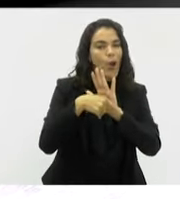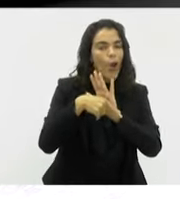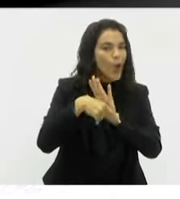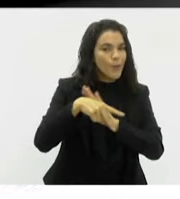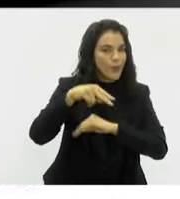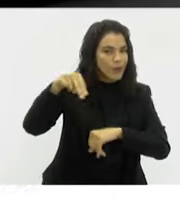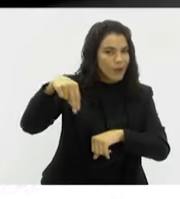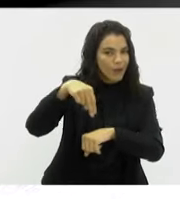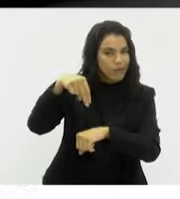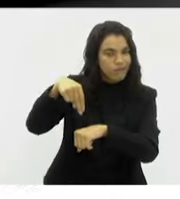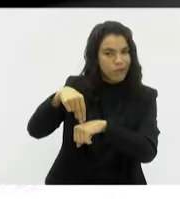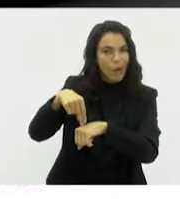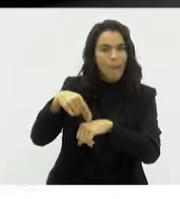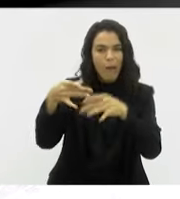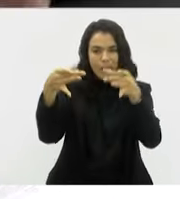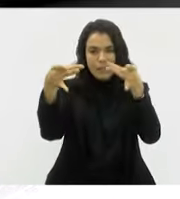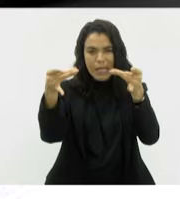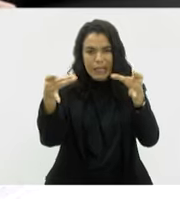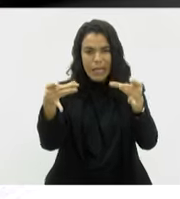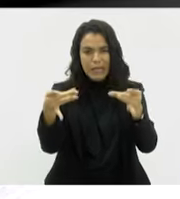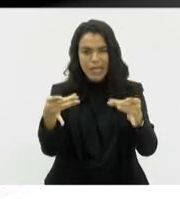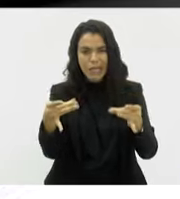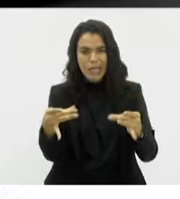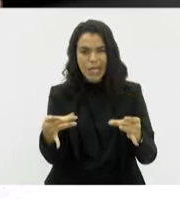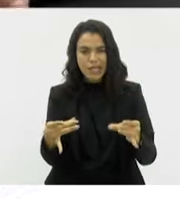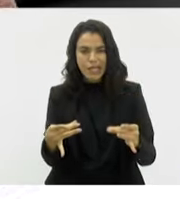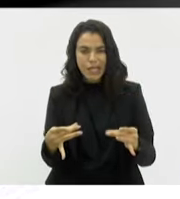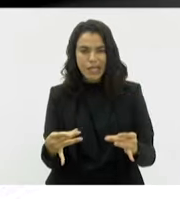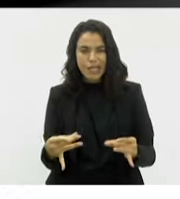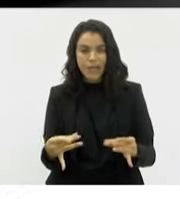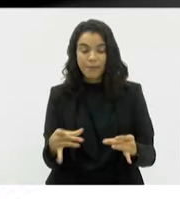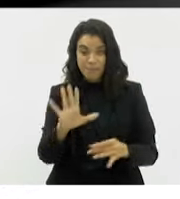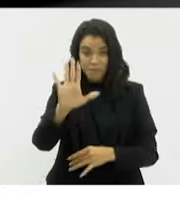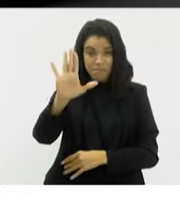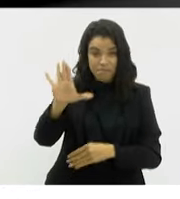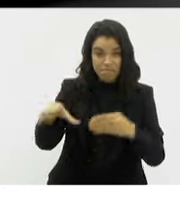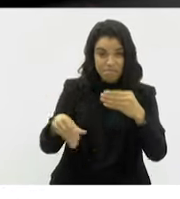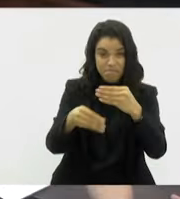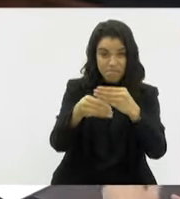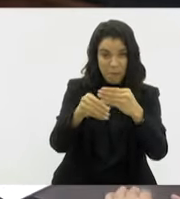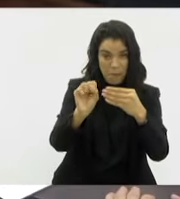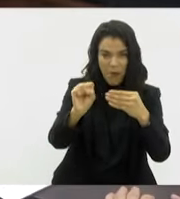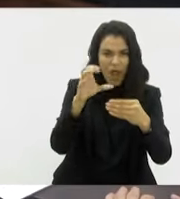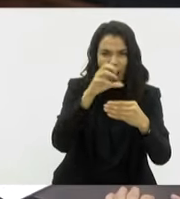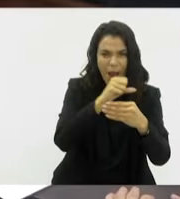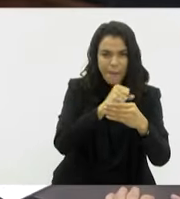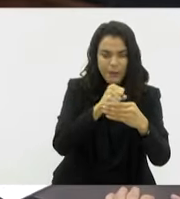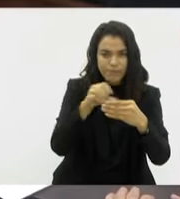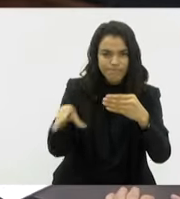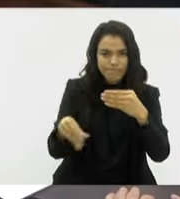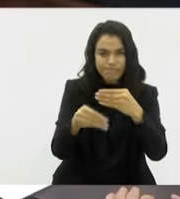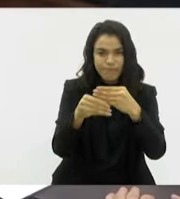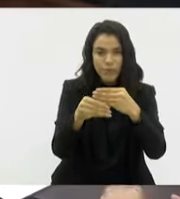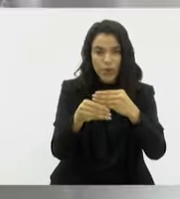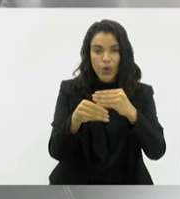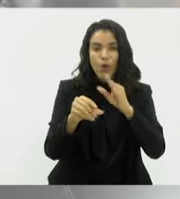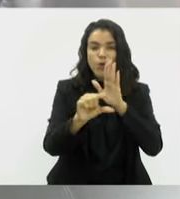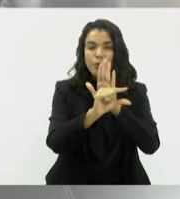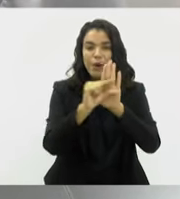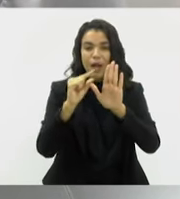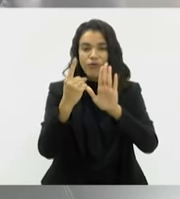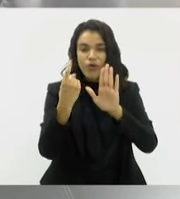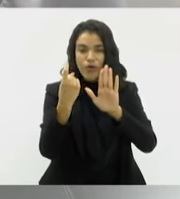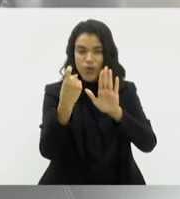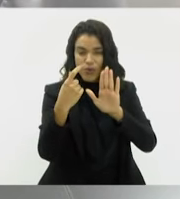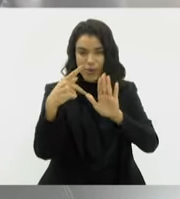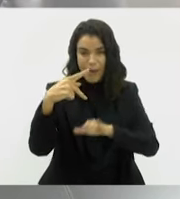pode detalhar o máximo que ele quiser. Deputado Luiz Paulo, me permite uma parte muito rápida. No parágrafo único da proposição